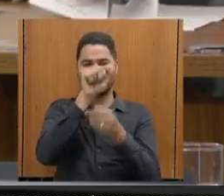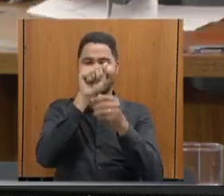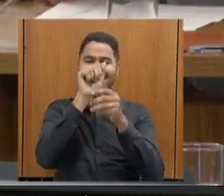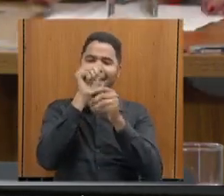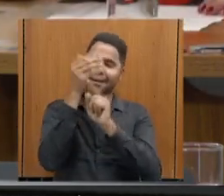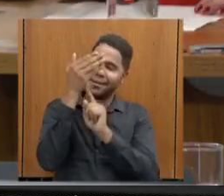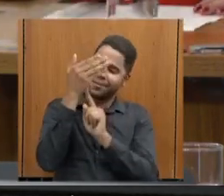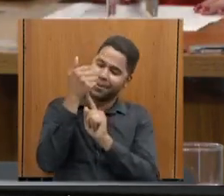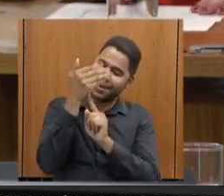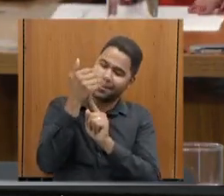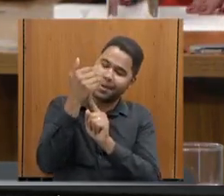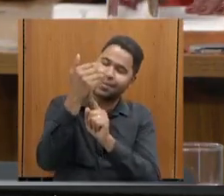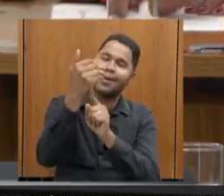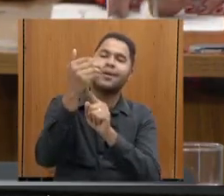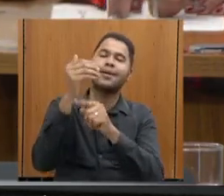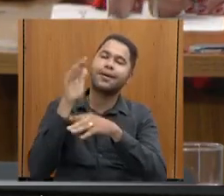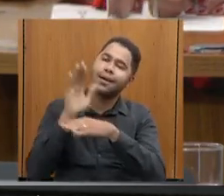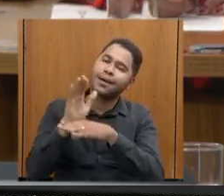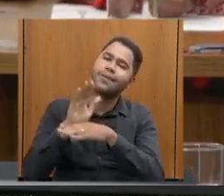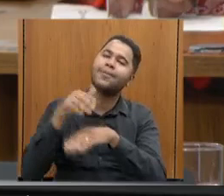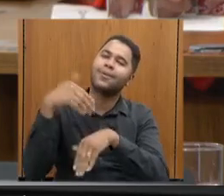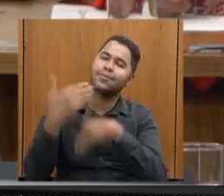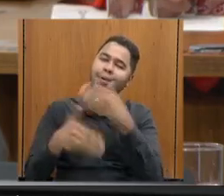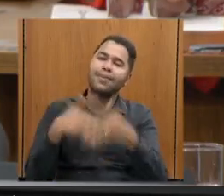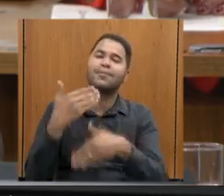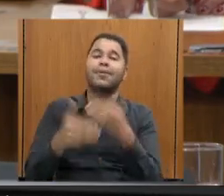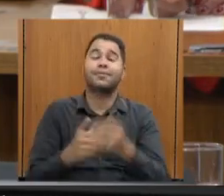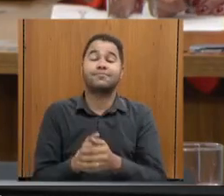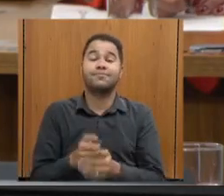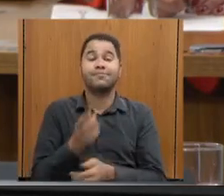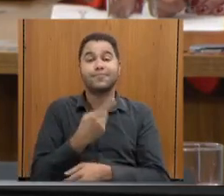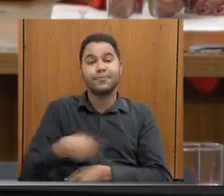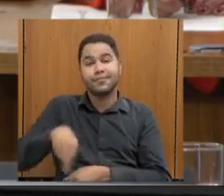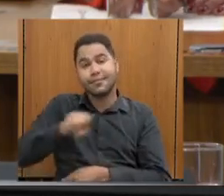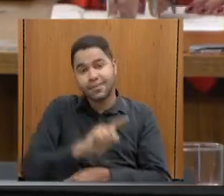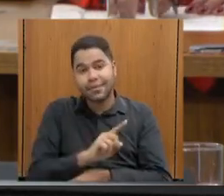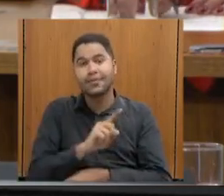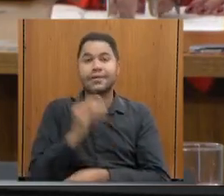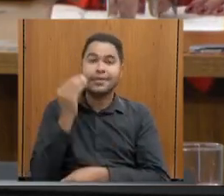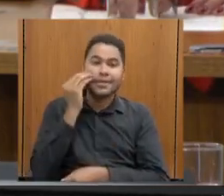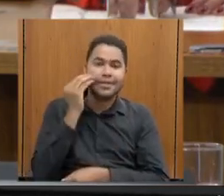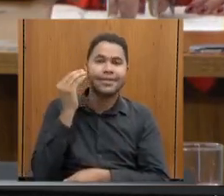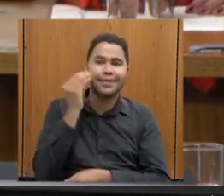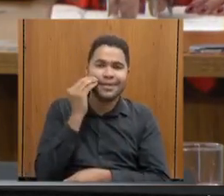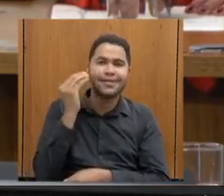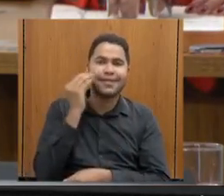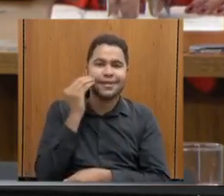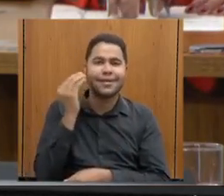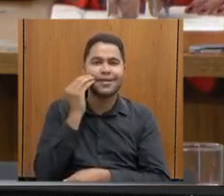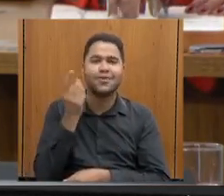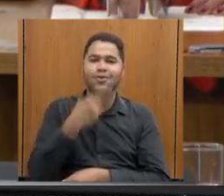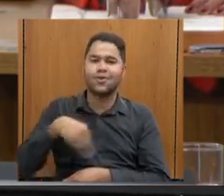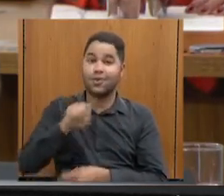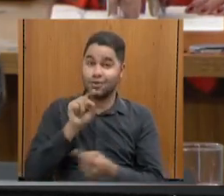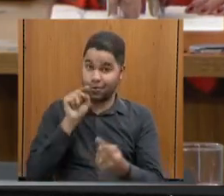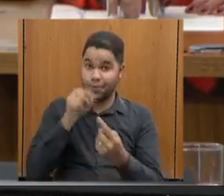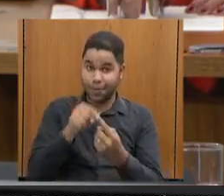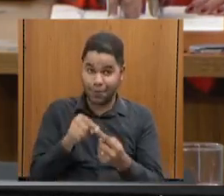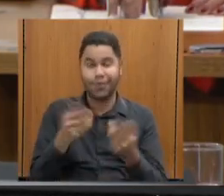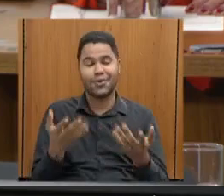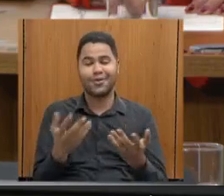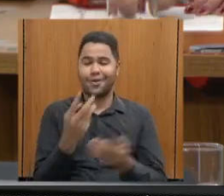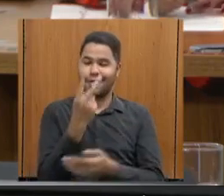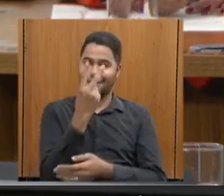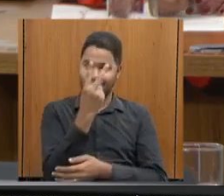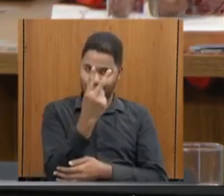para poder ser um apoio o movimento e é isso que a gente tem buscado com os nossos propósitos né a gente